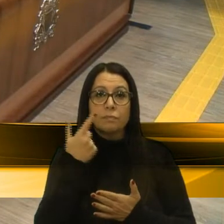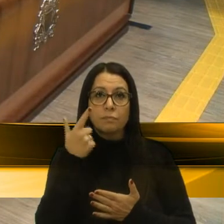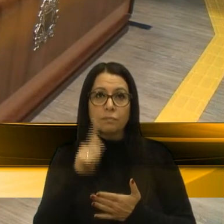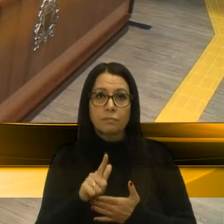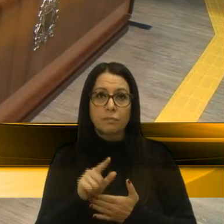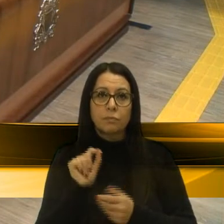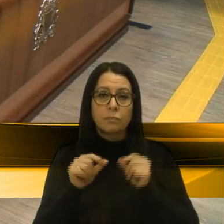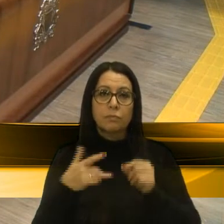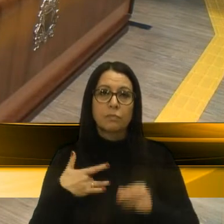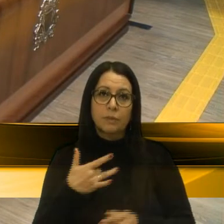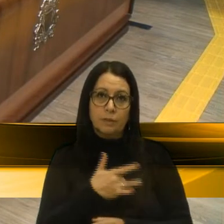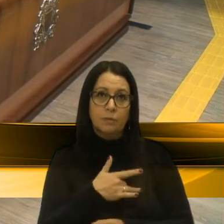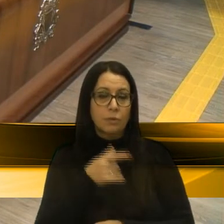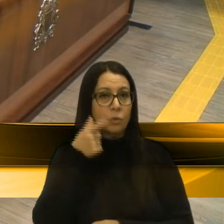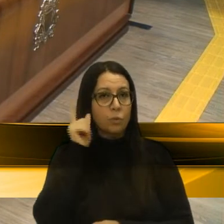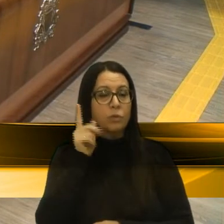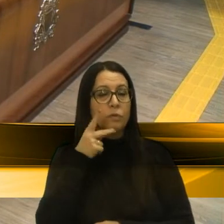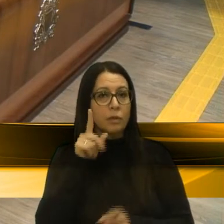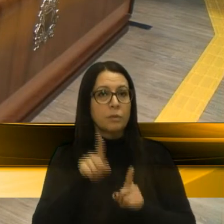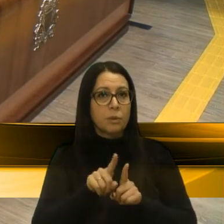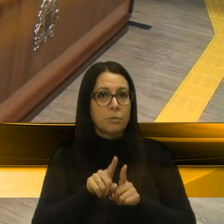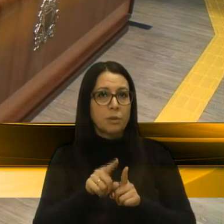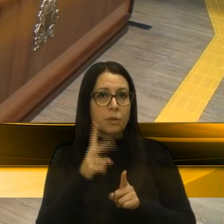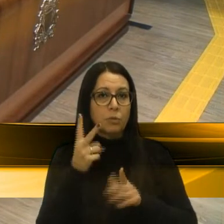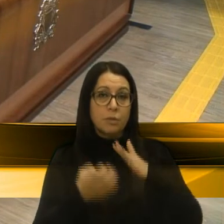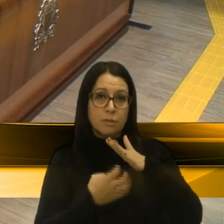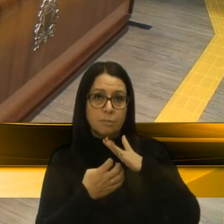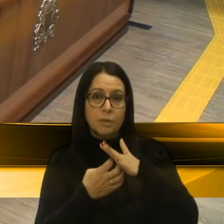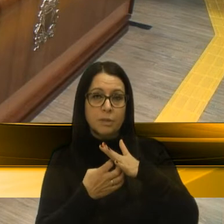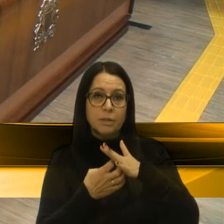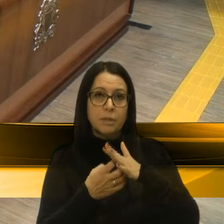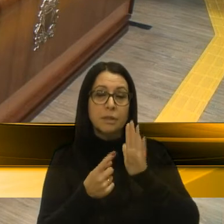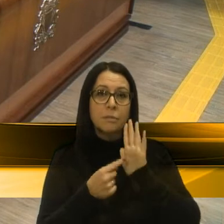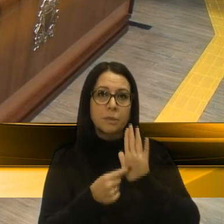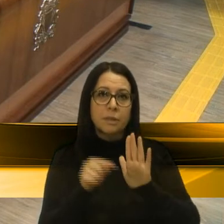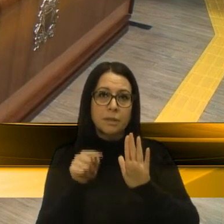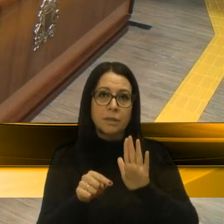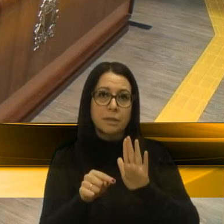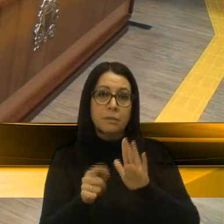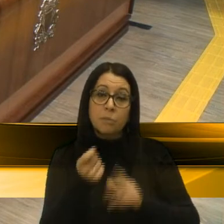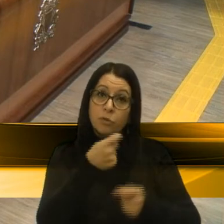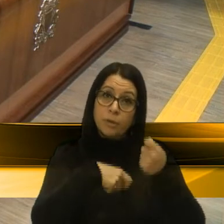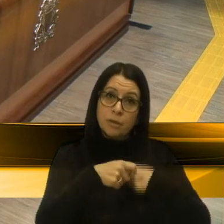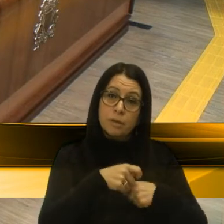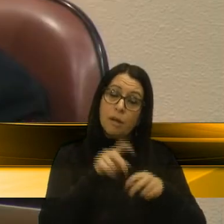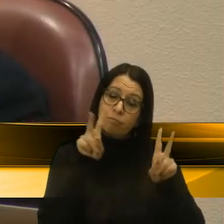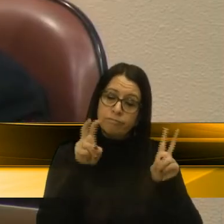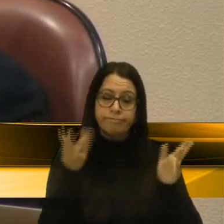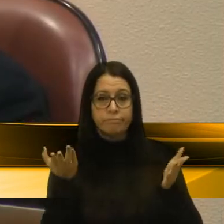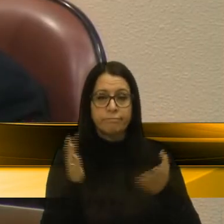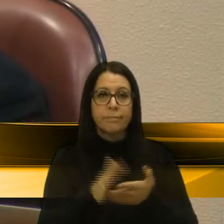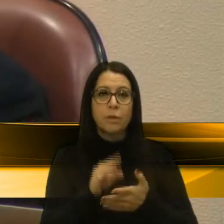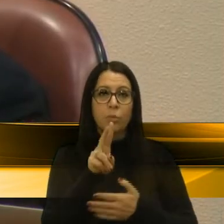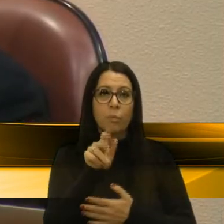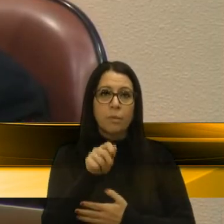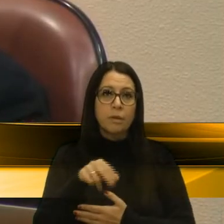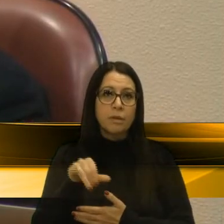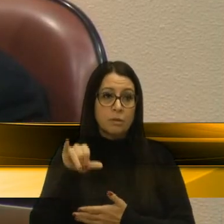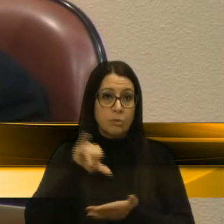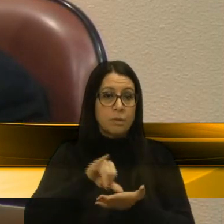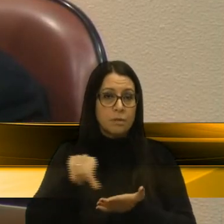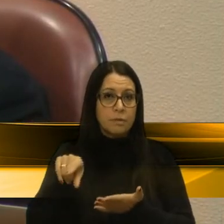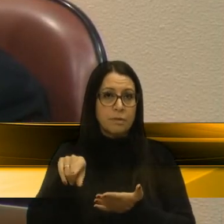obras, ações e projetos iniciados por outras administrações, vide o próprio programa de asfaltamento do interior, a Rota Nova, a UPA